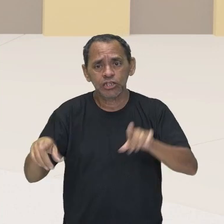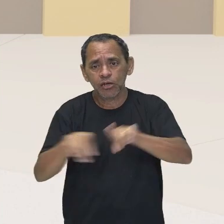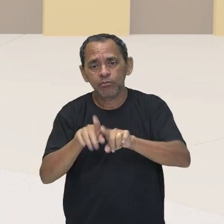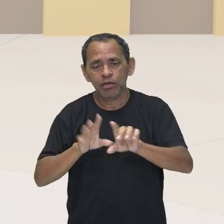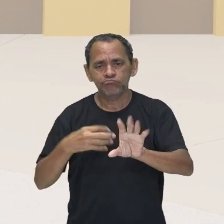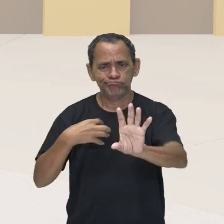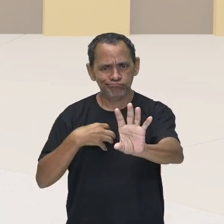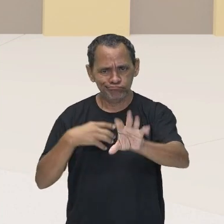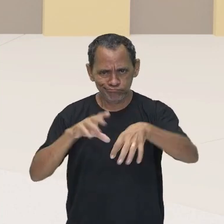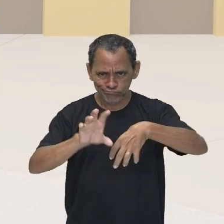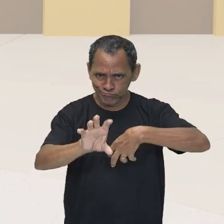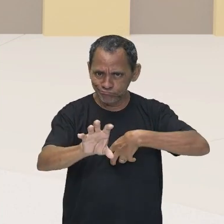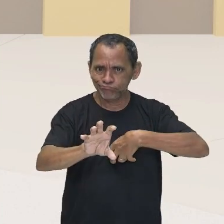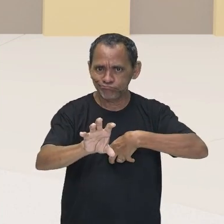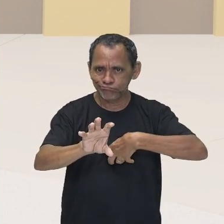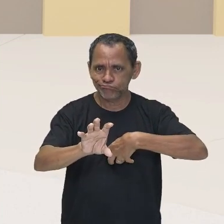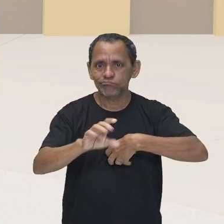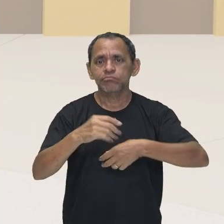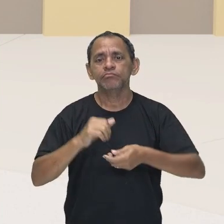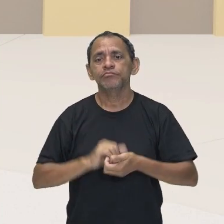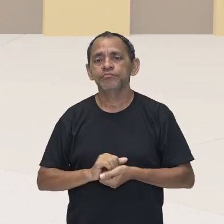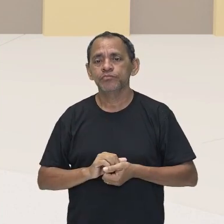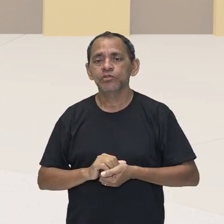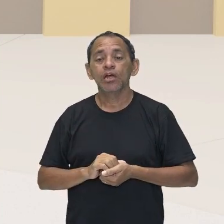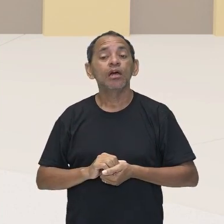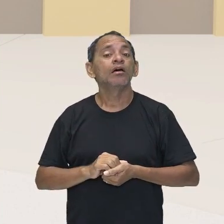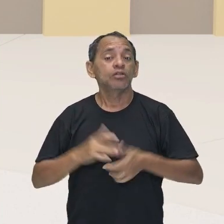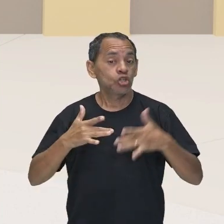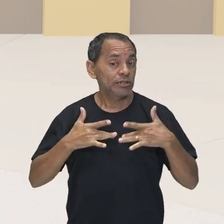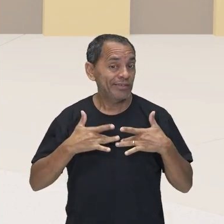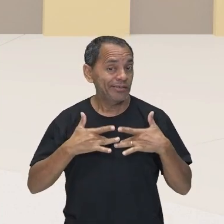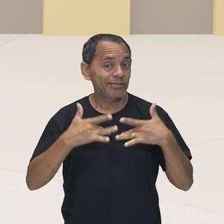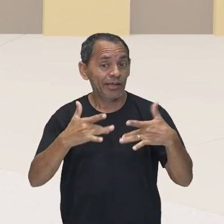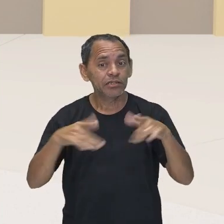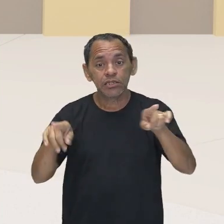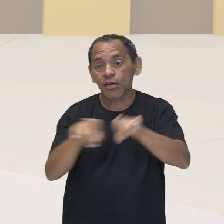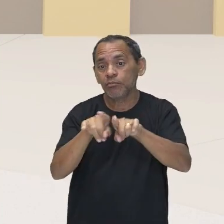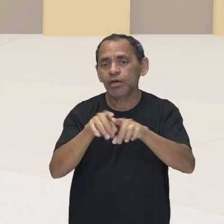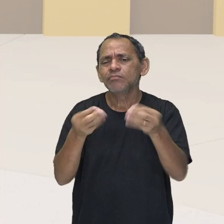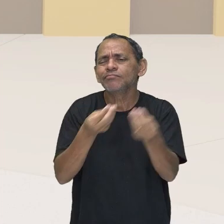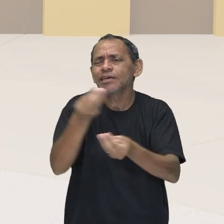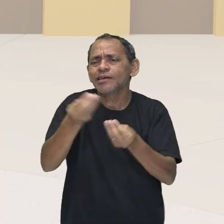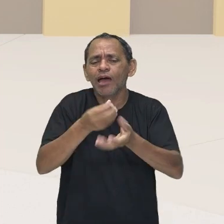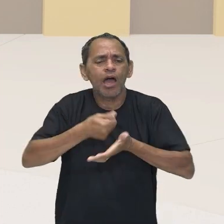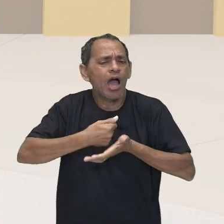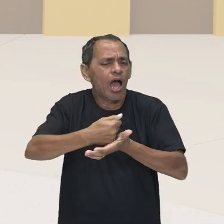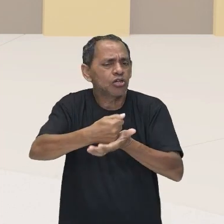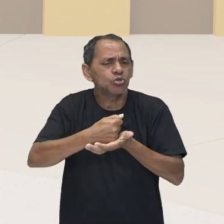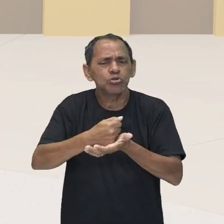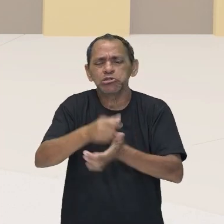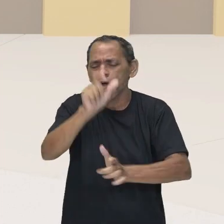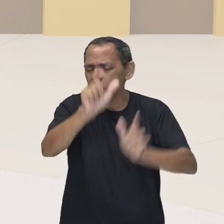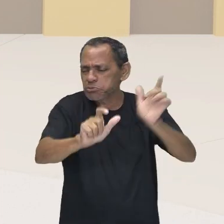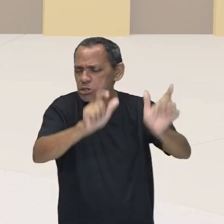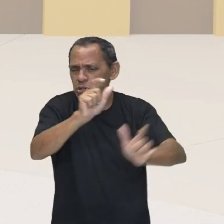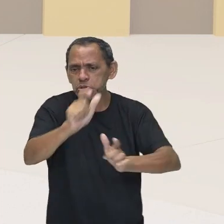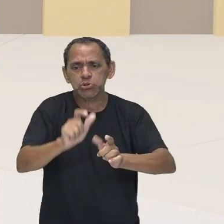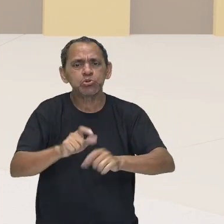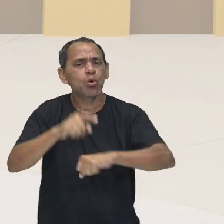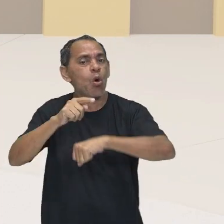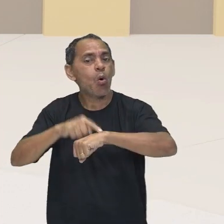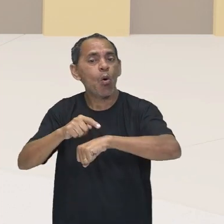lugar do outro. Temos a solidariedade. Ela é a disposição de ajudar os outros em momentos